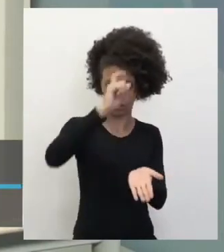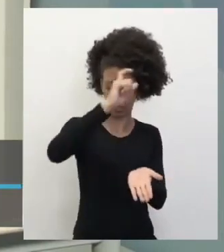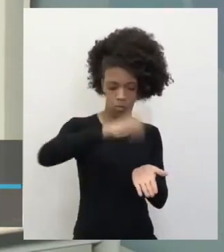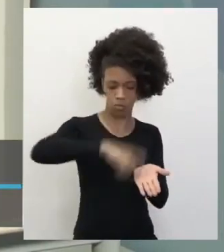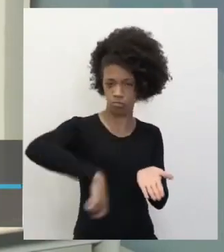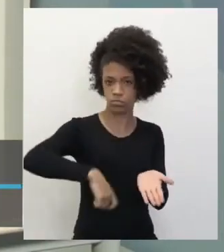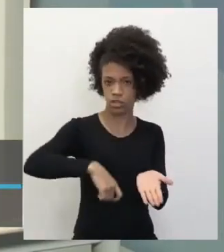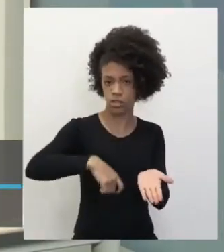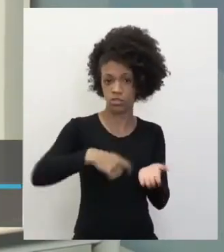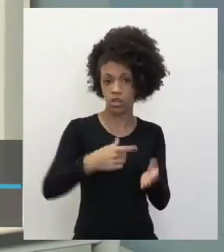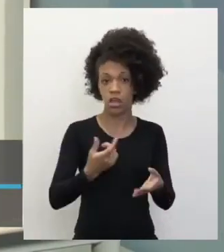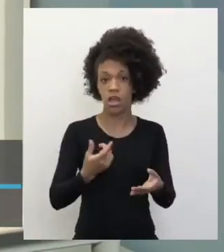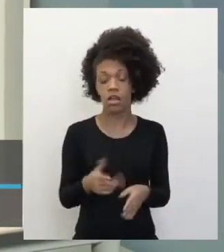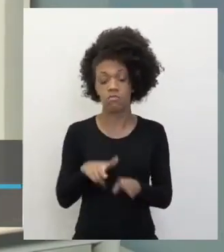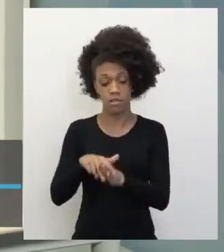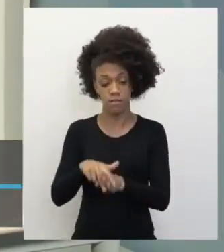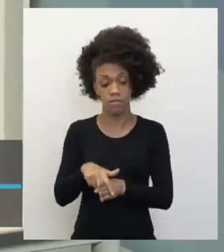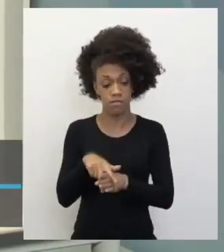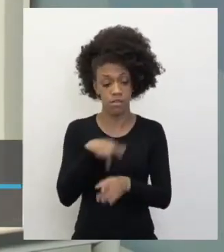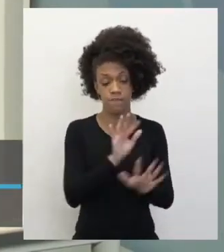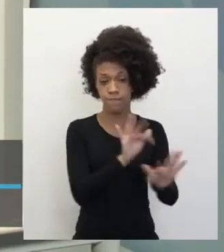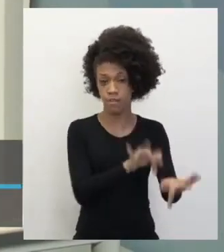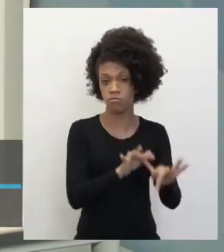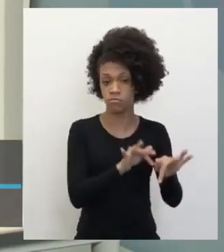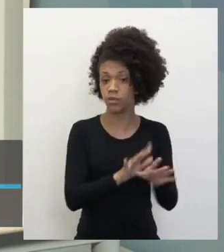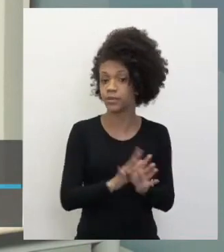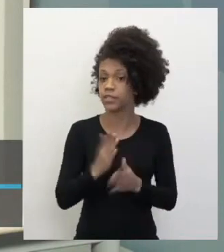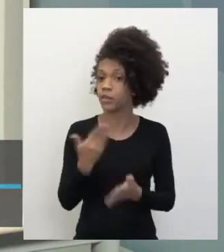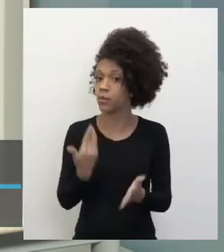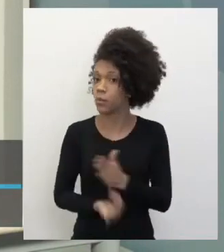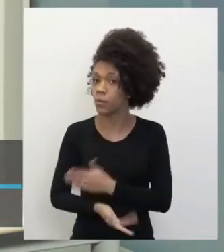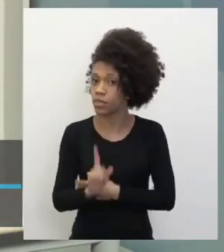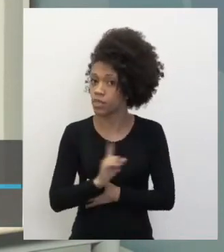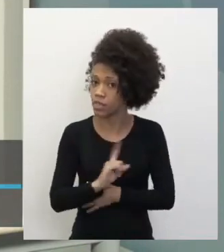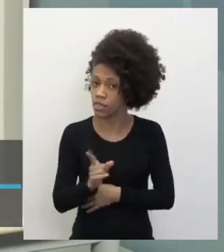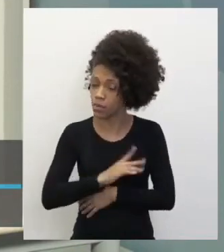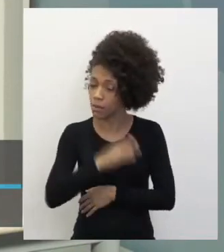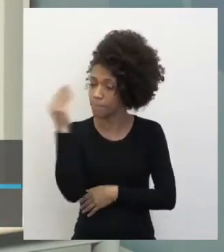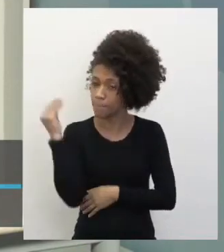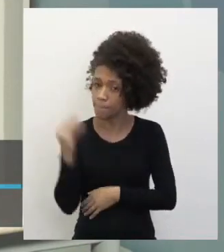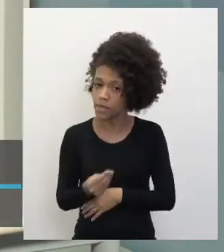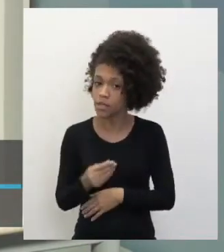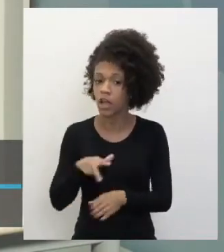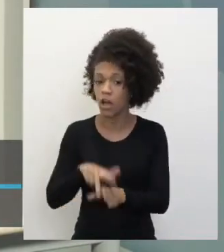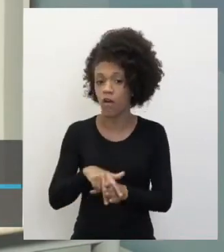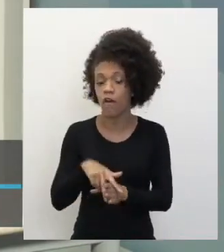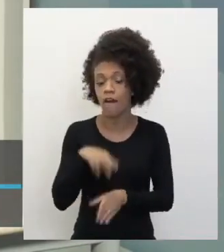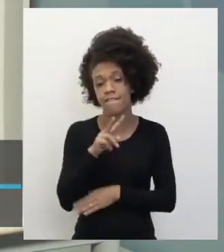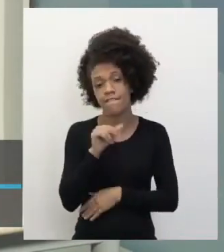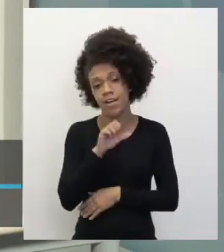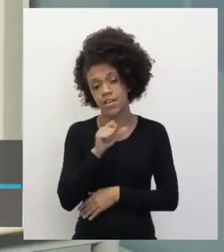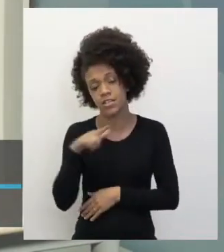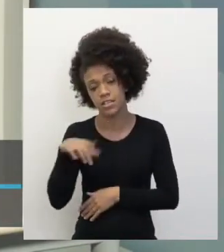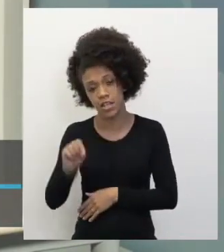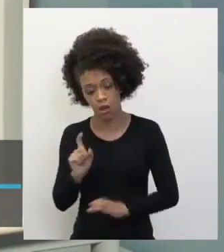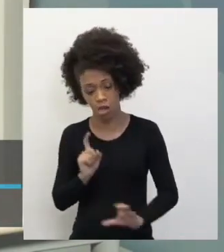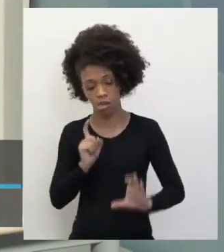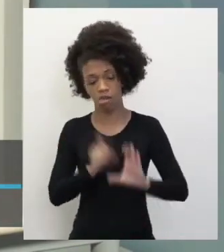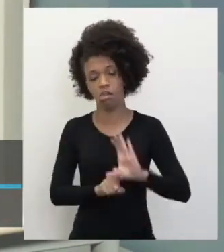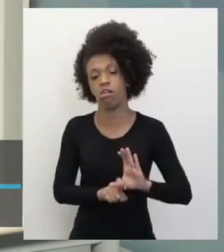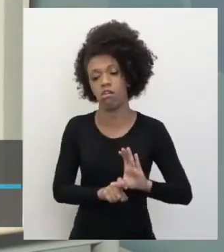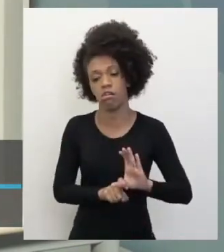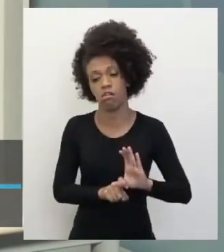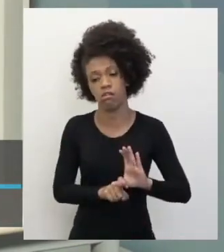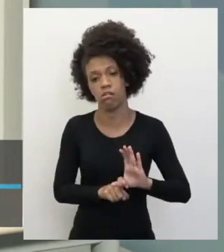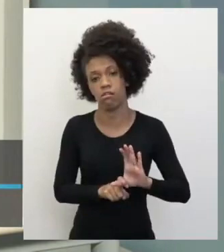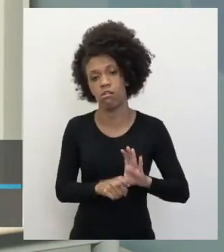entre vassalo e suzerano. Então, não percam da mente de vocês que o vassalo é uma pessoa que está submetida